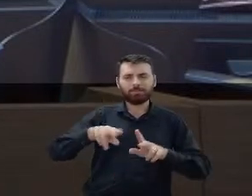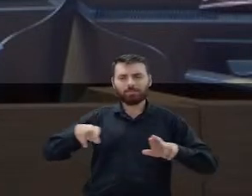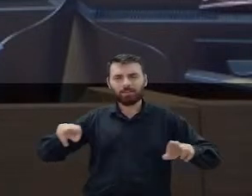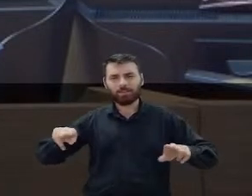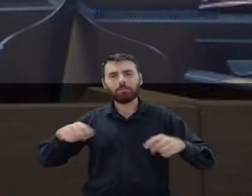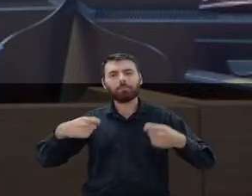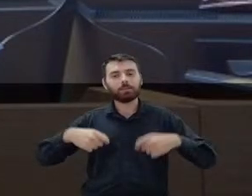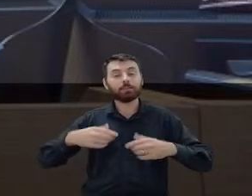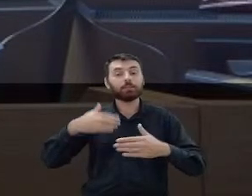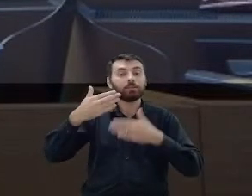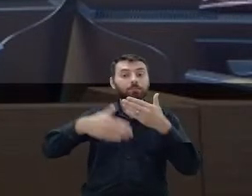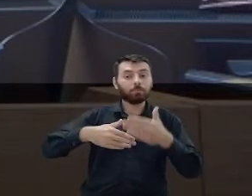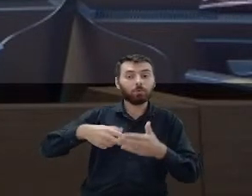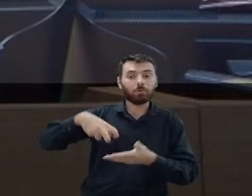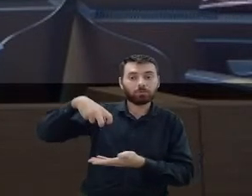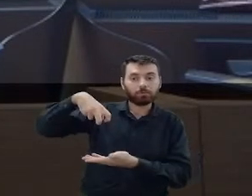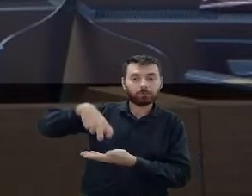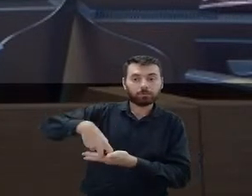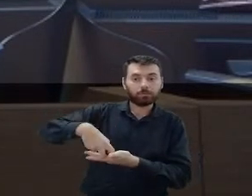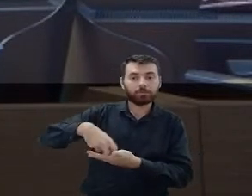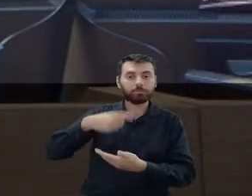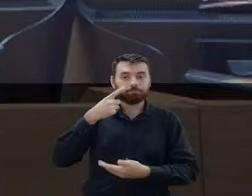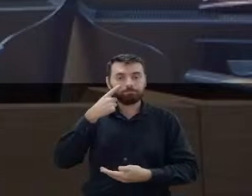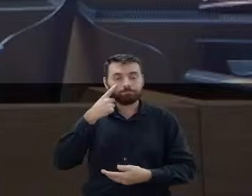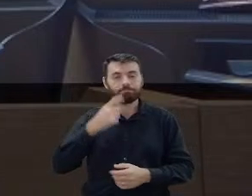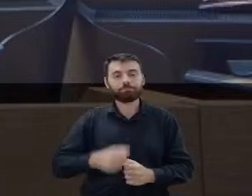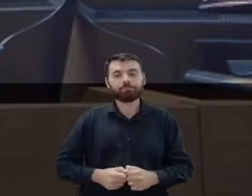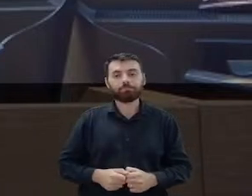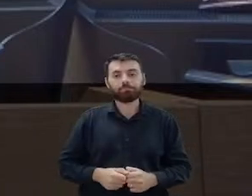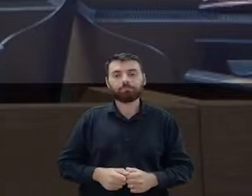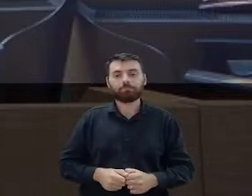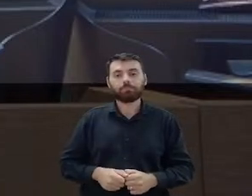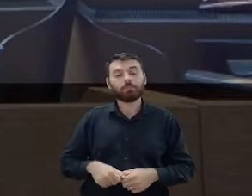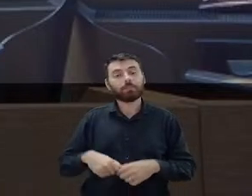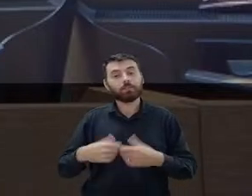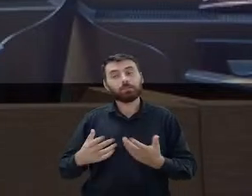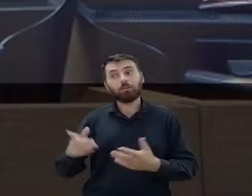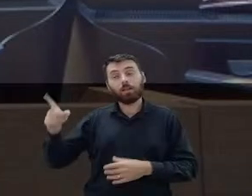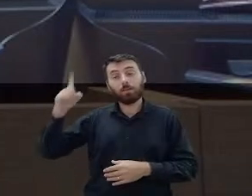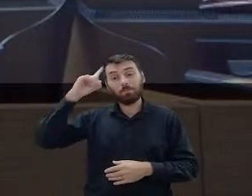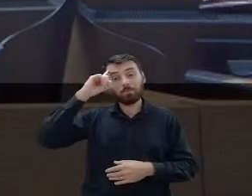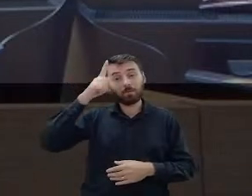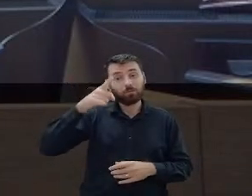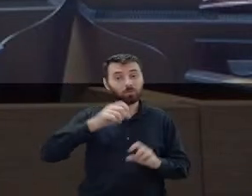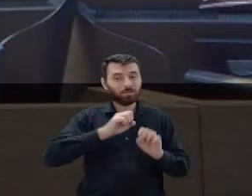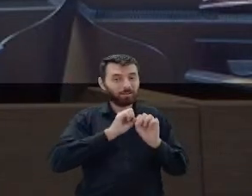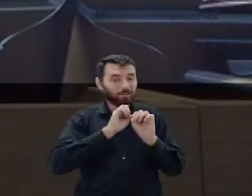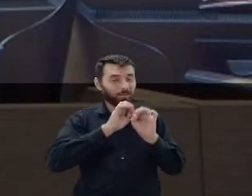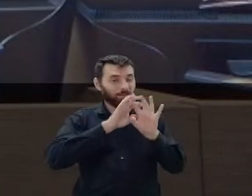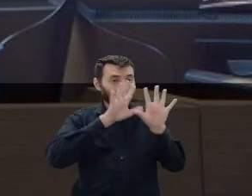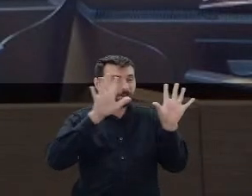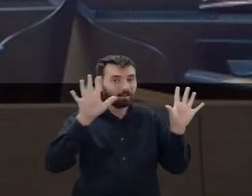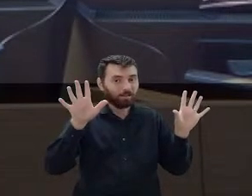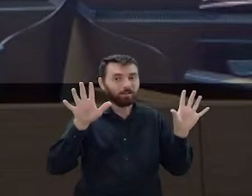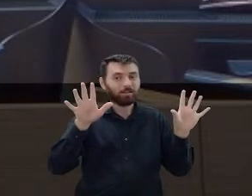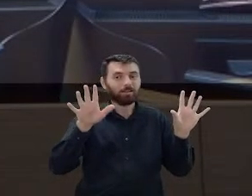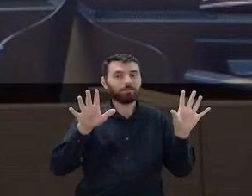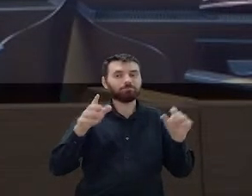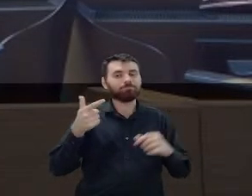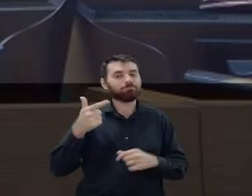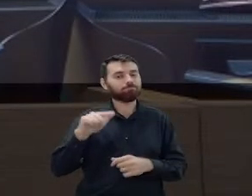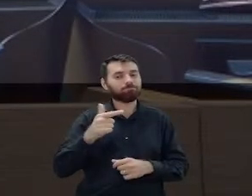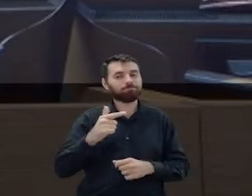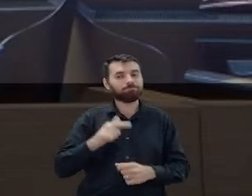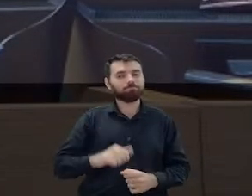Como se vê, não há comando expresso para liquidação do modo pretendido pelo exequente, ou